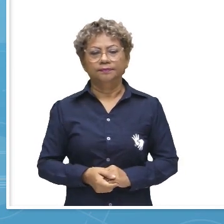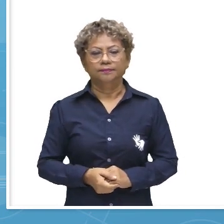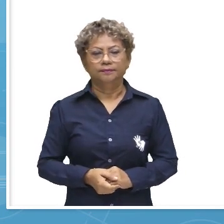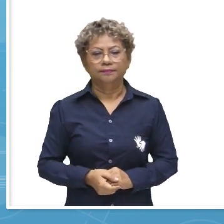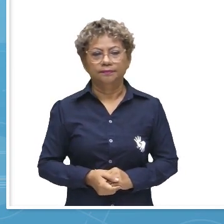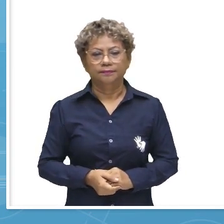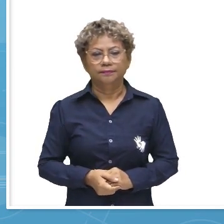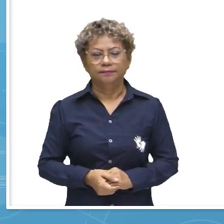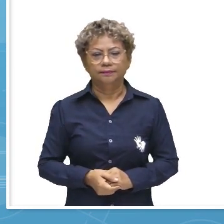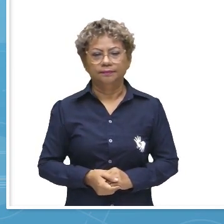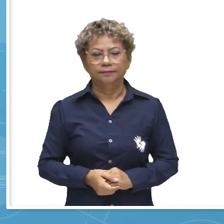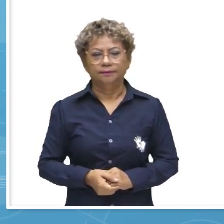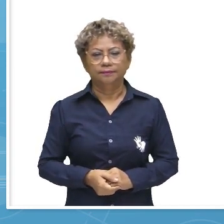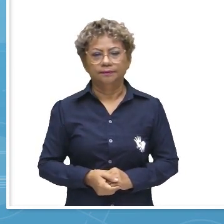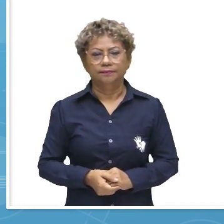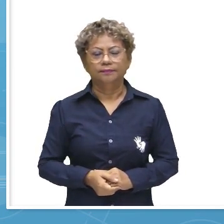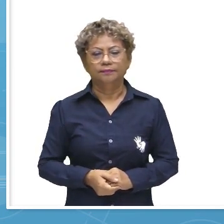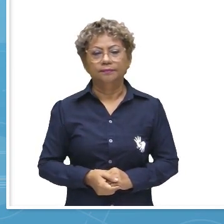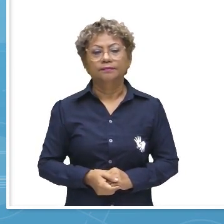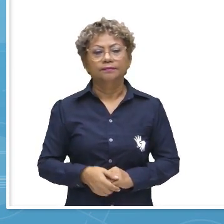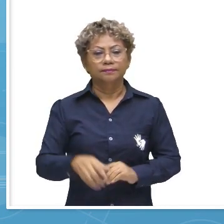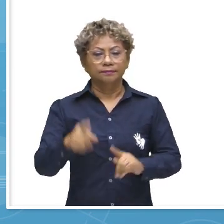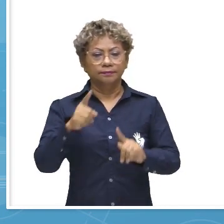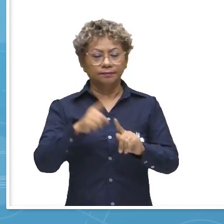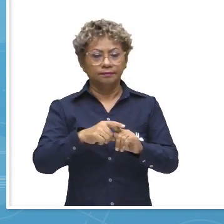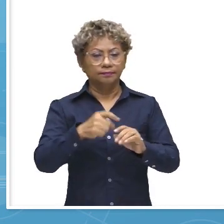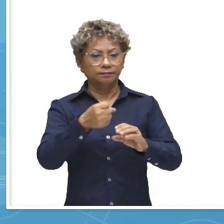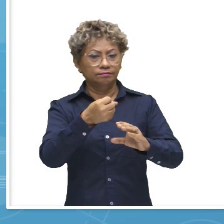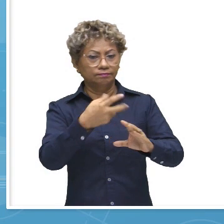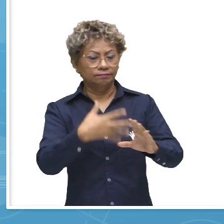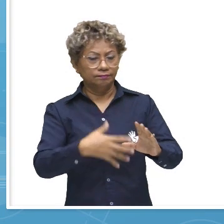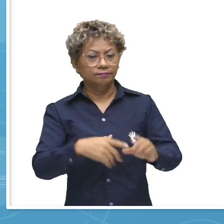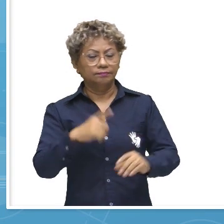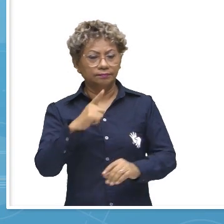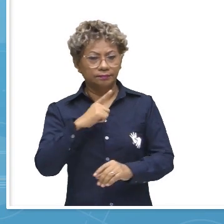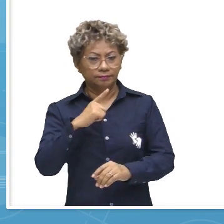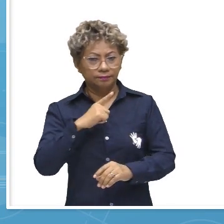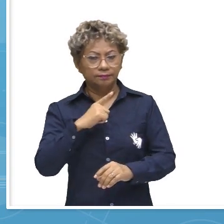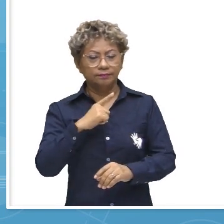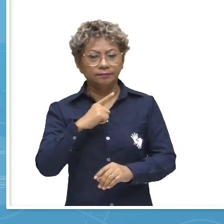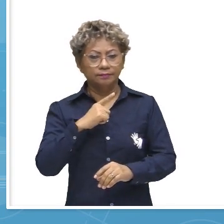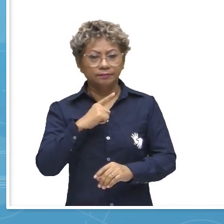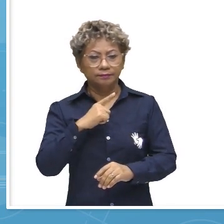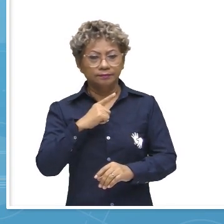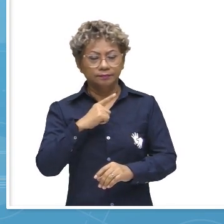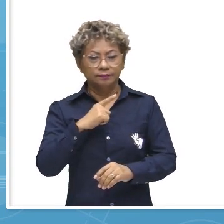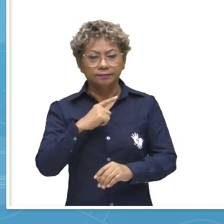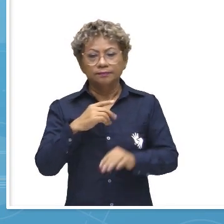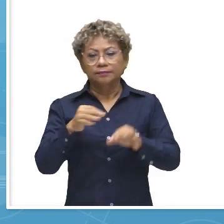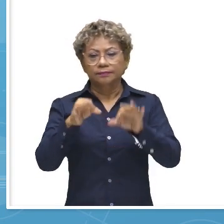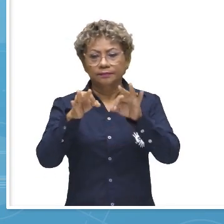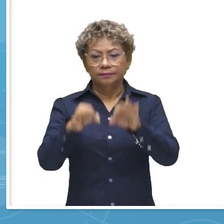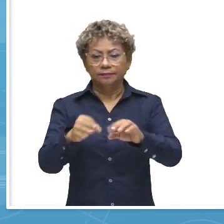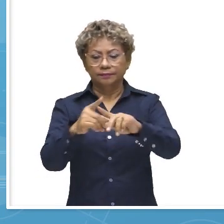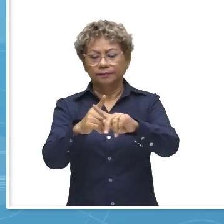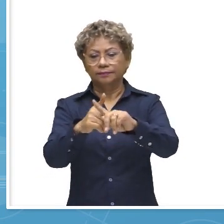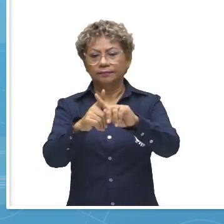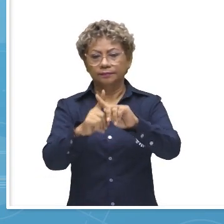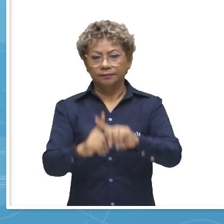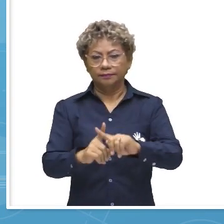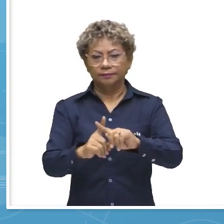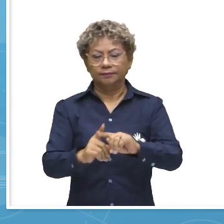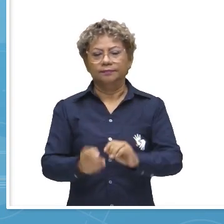A respeito das classificações que os polígonos podem ter, assinale a alternativa que for correta. Letra